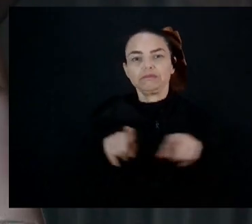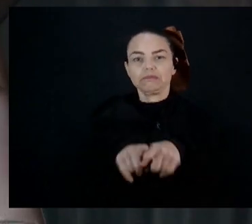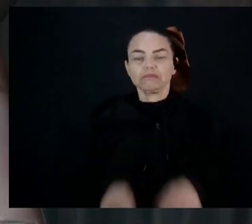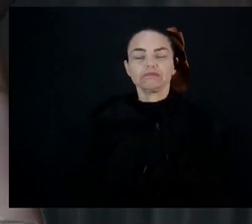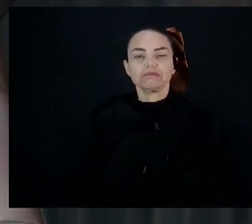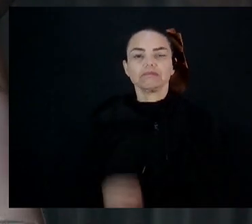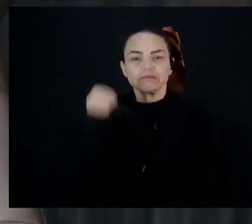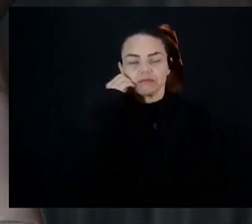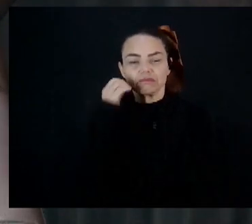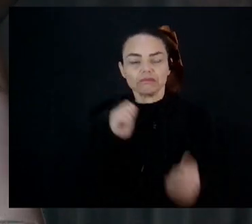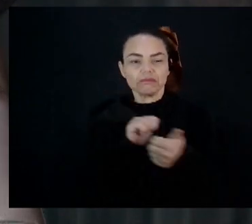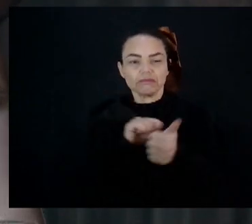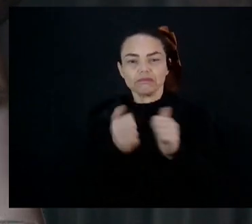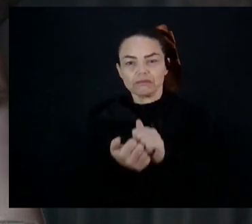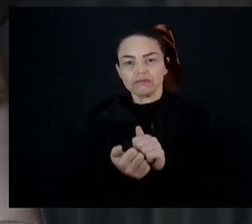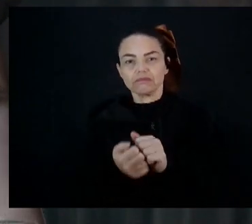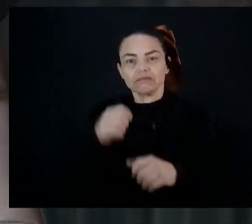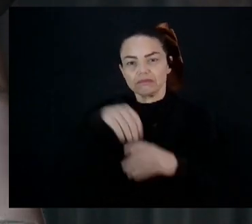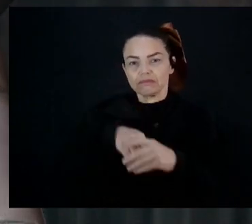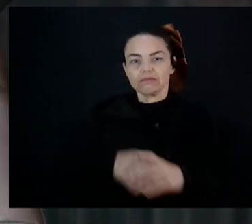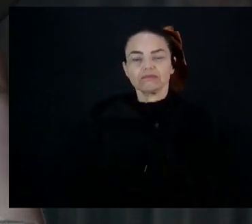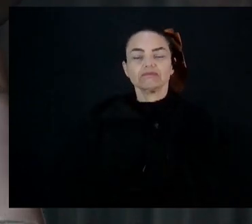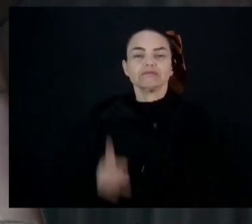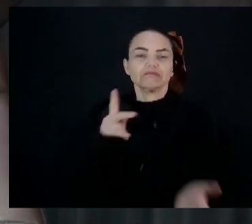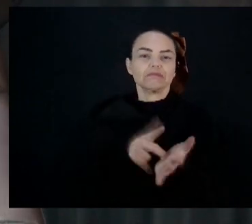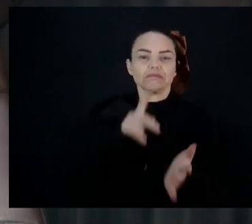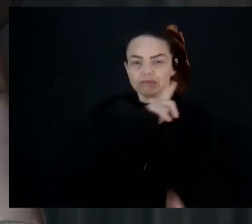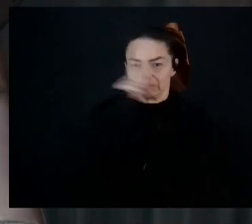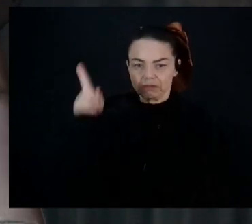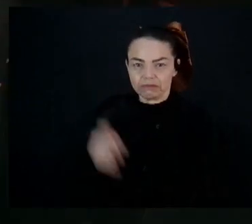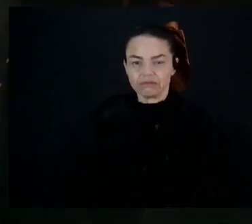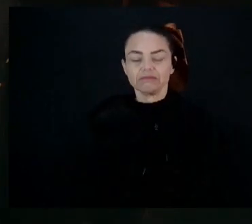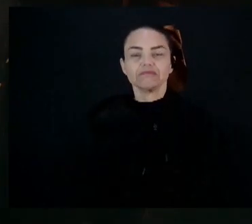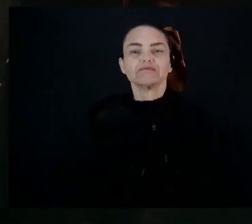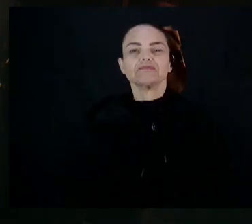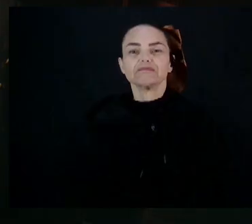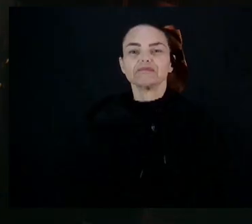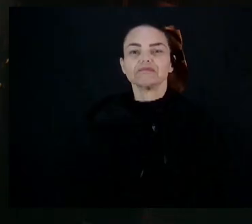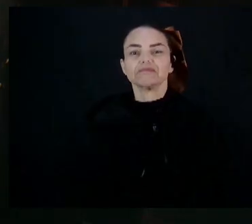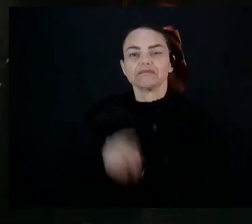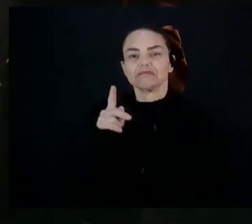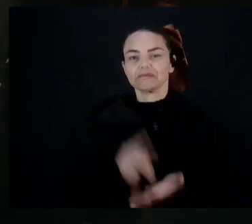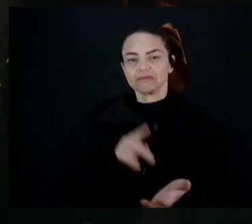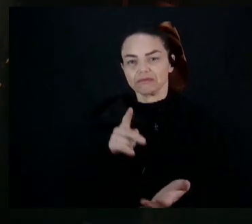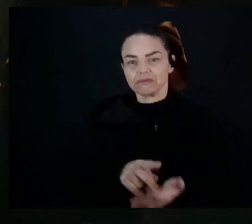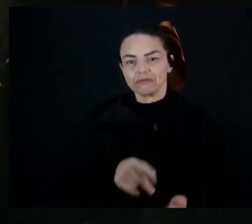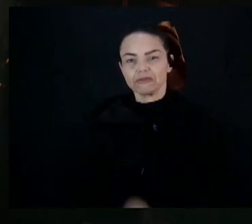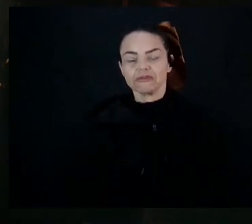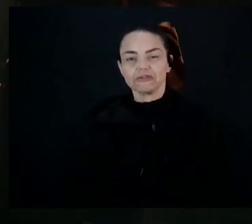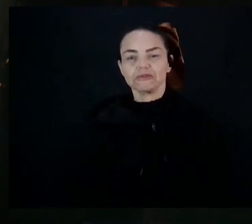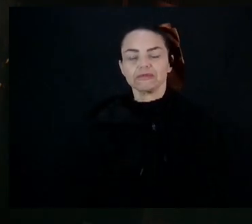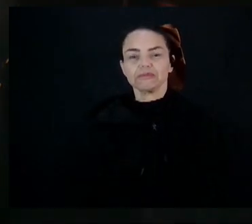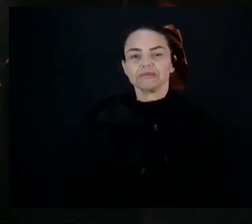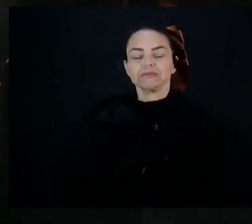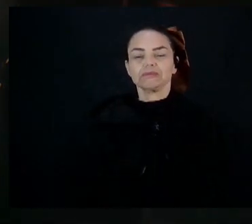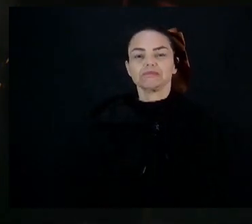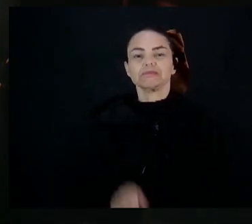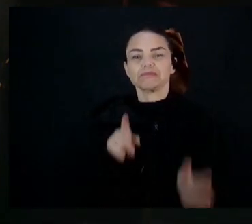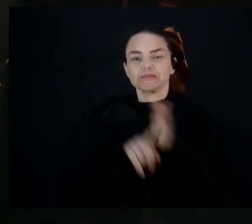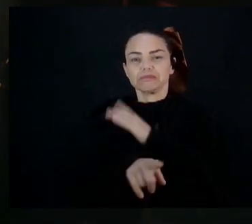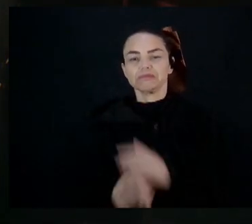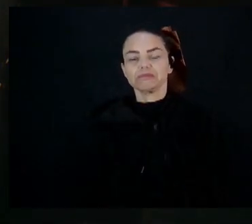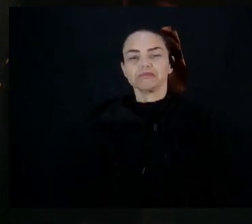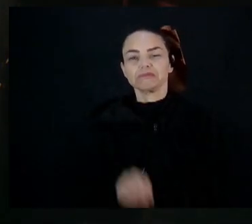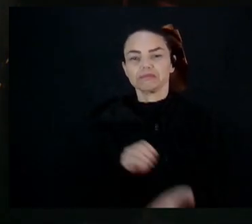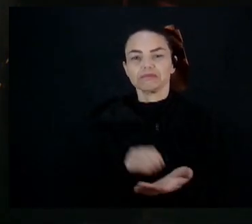encaixar isso dentro daquilo da sua realidade, né. Exatamente. Mais uma pergunta para a gente na tela, agora faltando 10